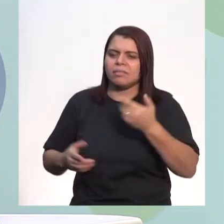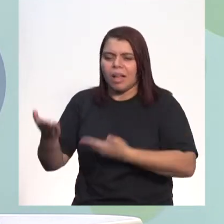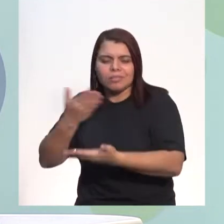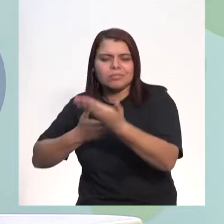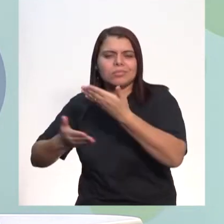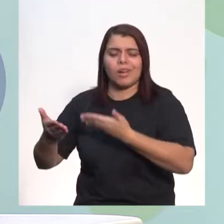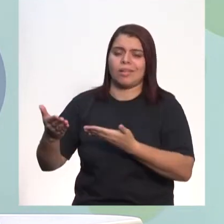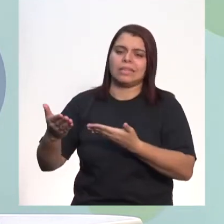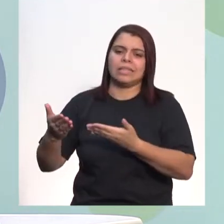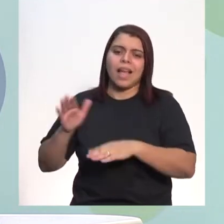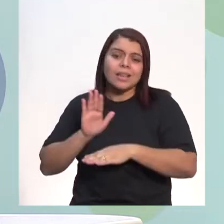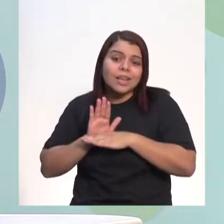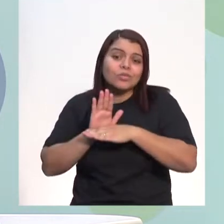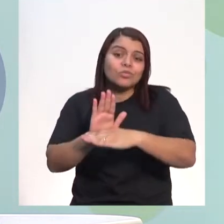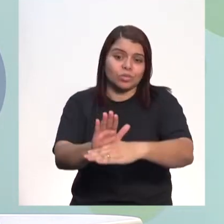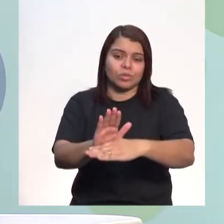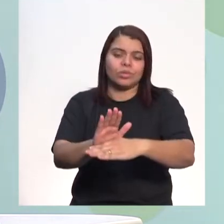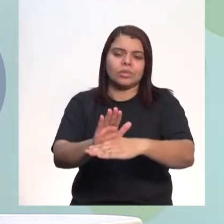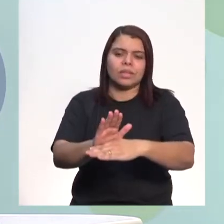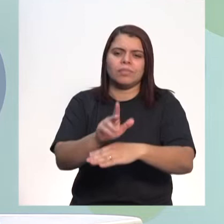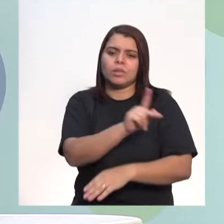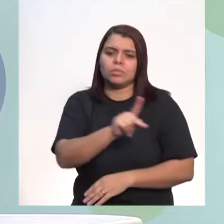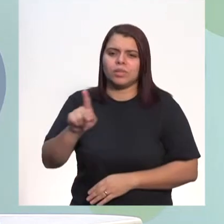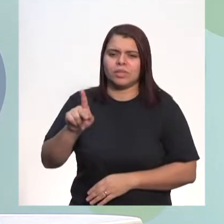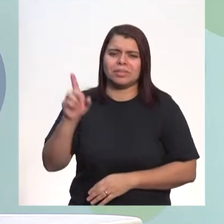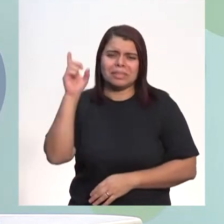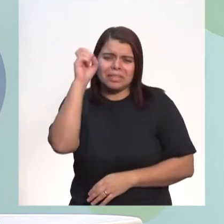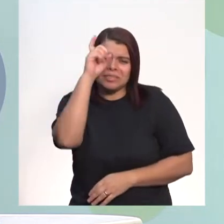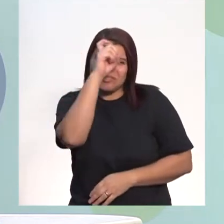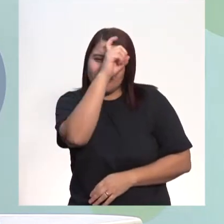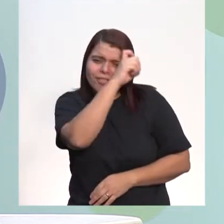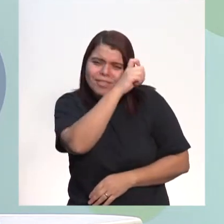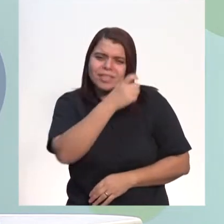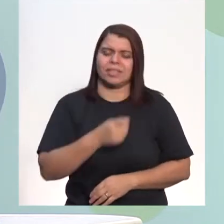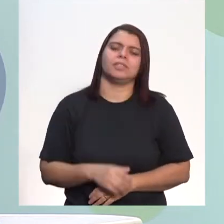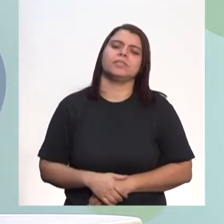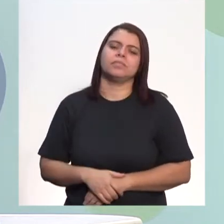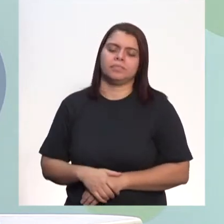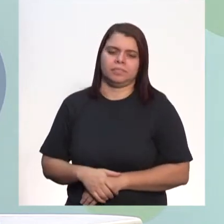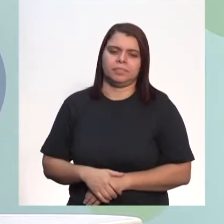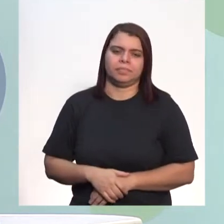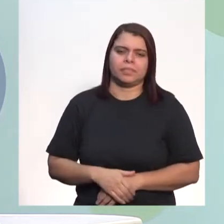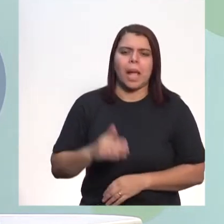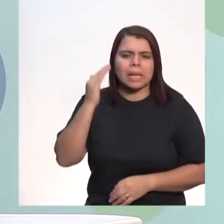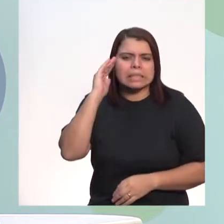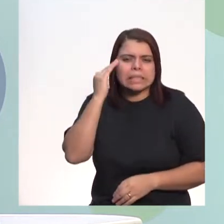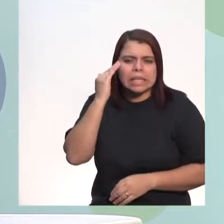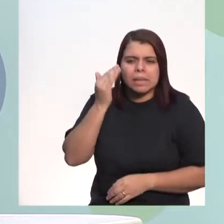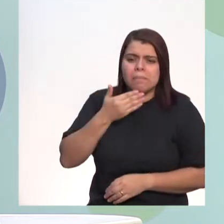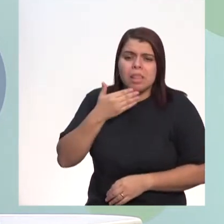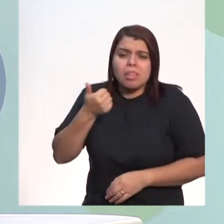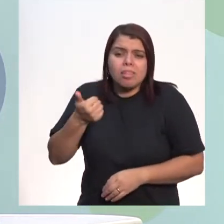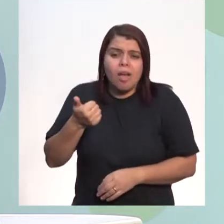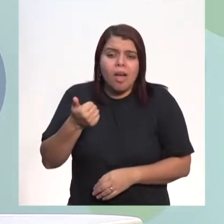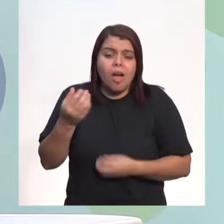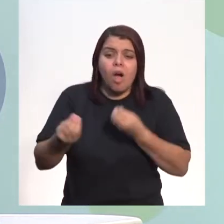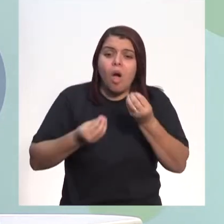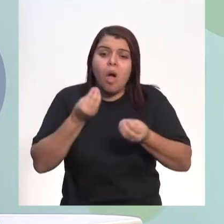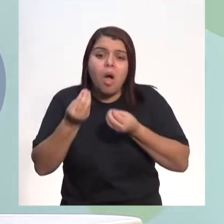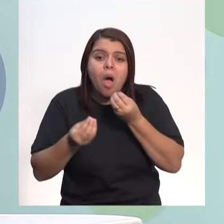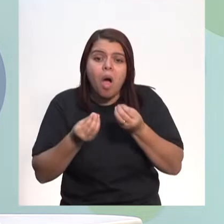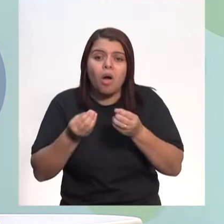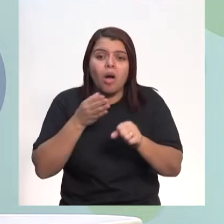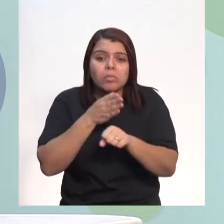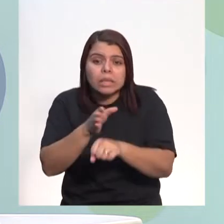com dificuldades. Então, segue um vídeo aí para a gente assistir e entender um pouquinho melhor como acessar